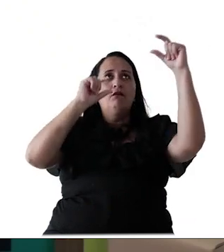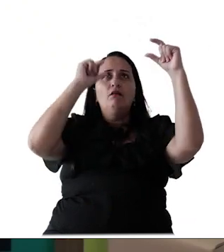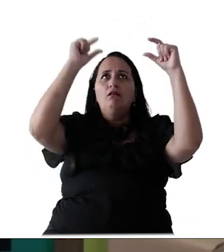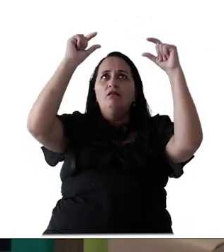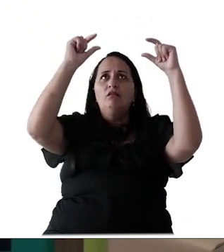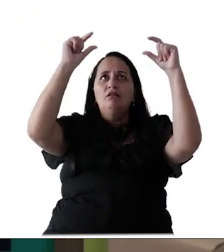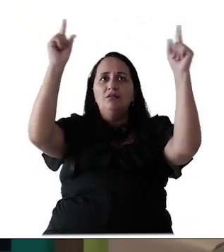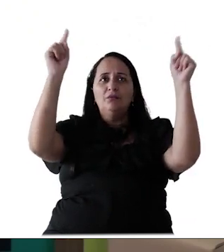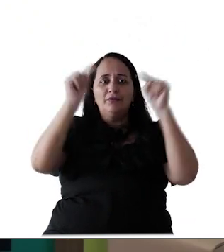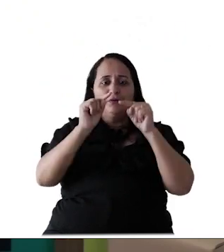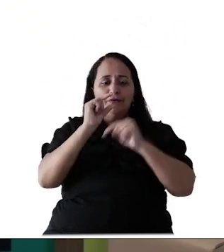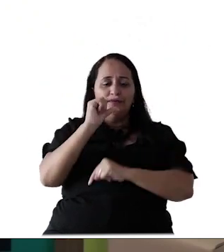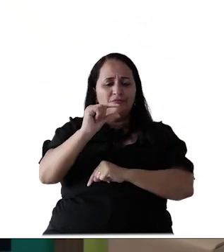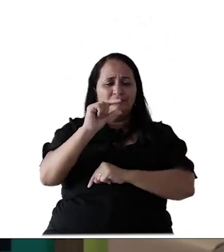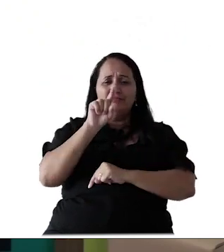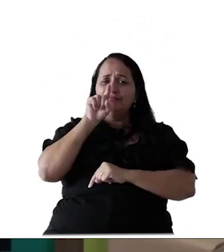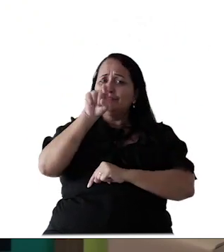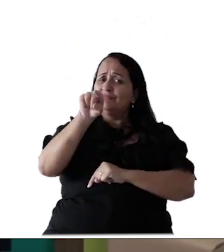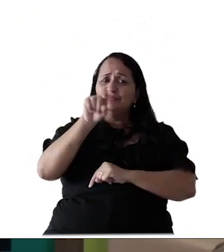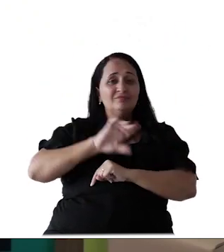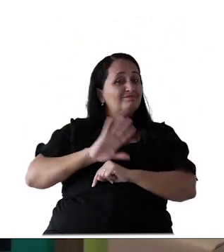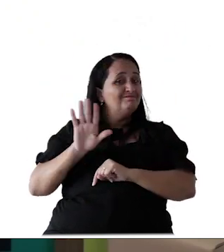ser vós-me-sê,